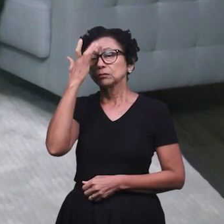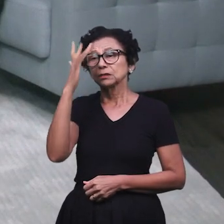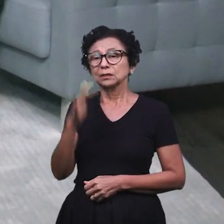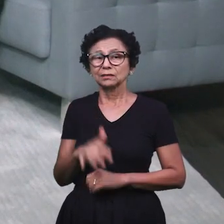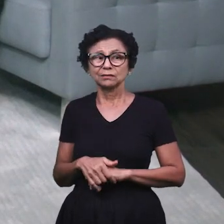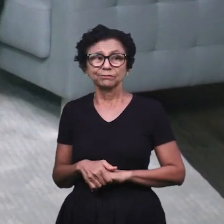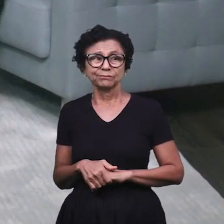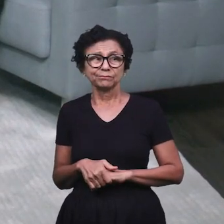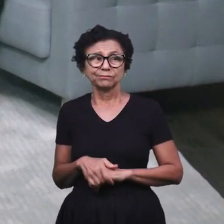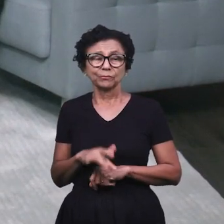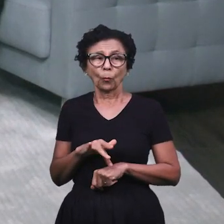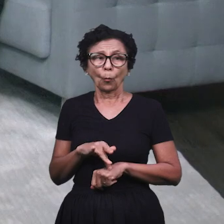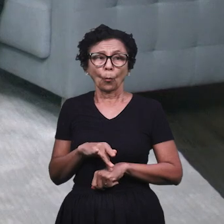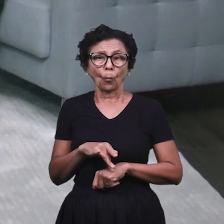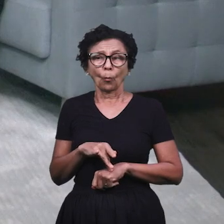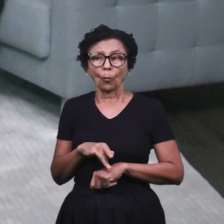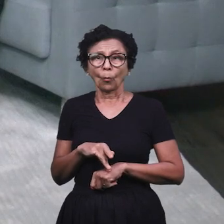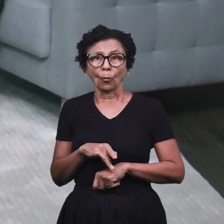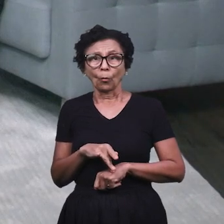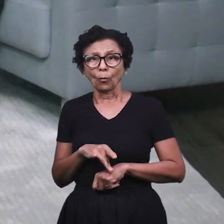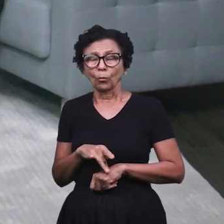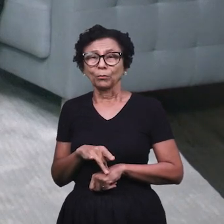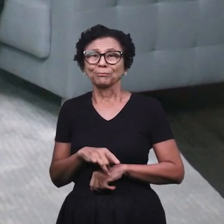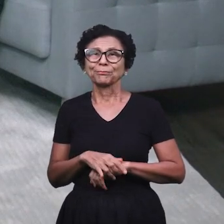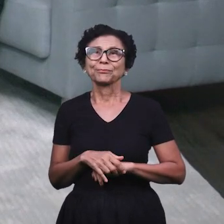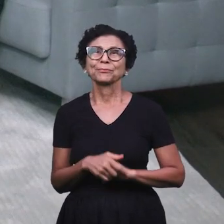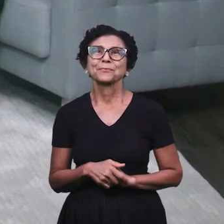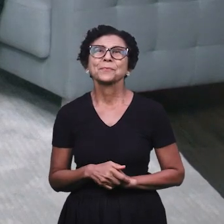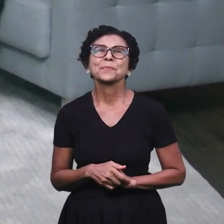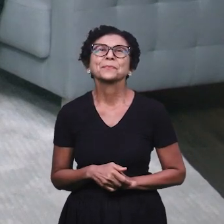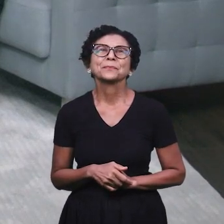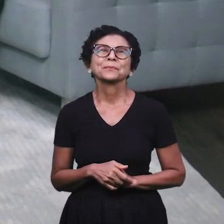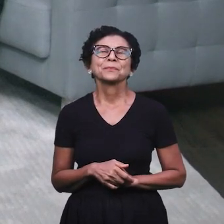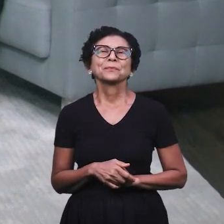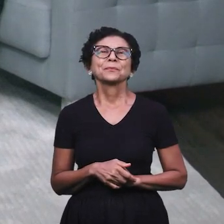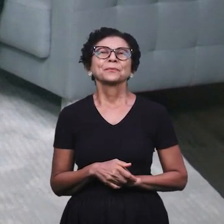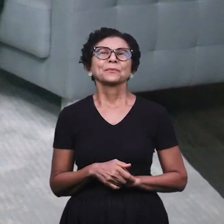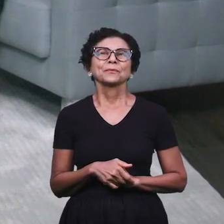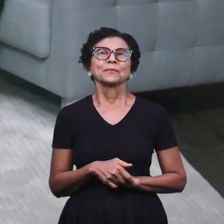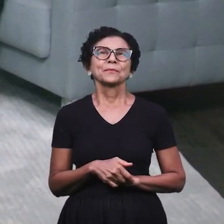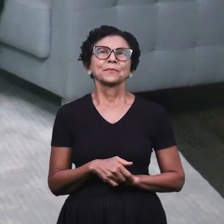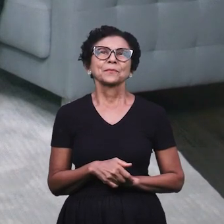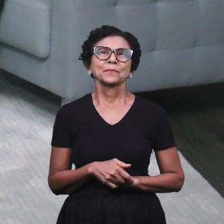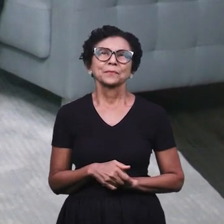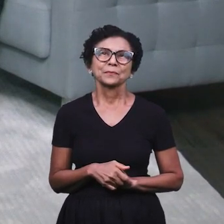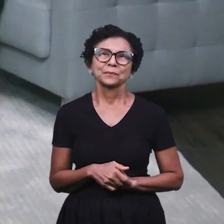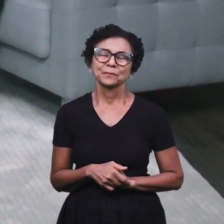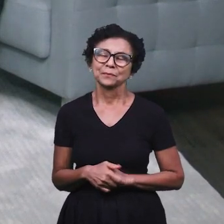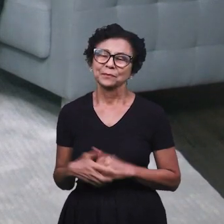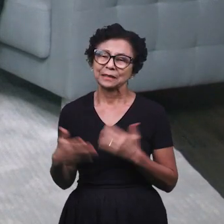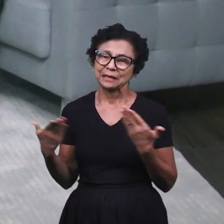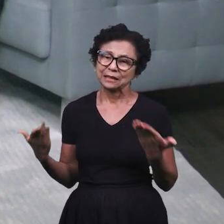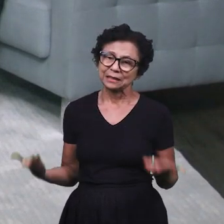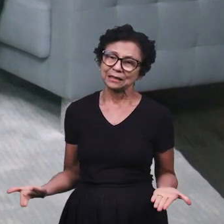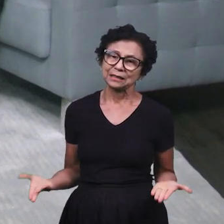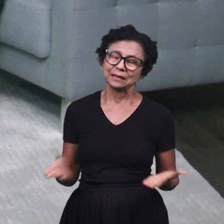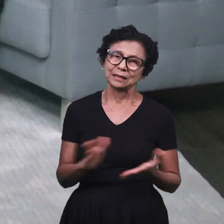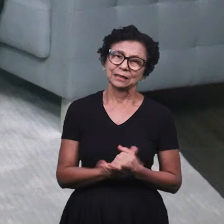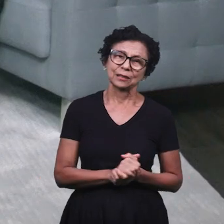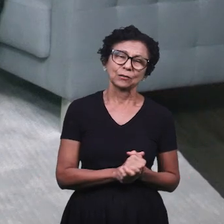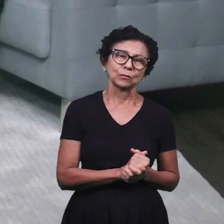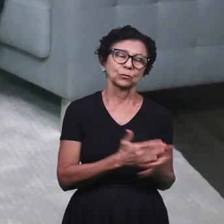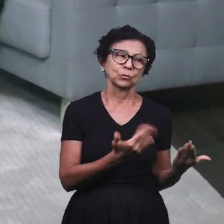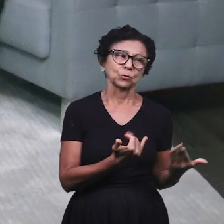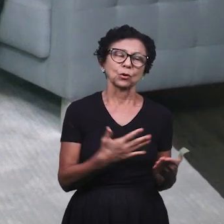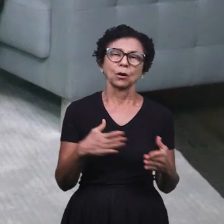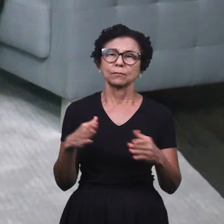do lado dele e ele vai sentar para ouvir qual é a sua resposta aqui dessa pergunta, certamente o jovem vai ficar maravilhado.